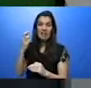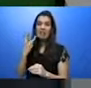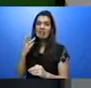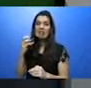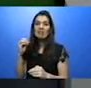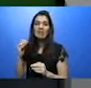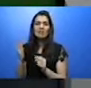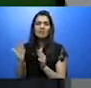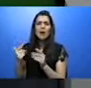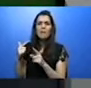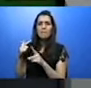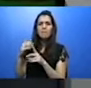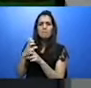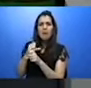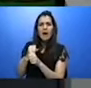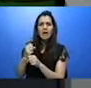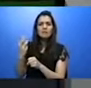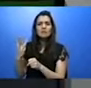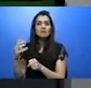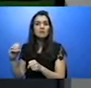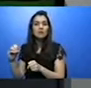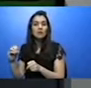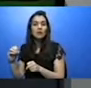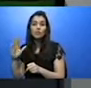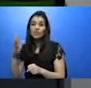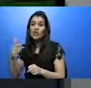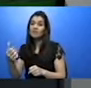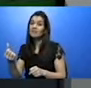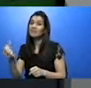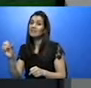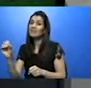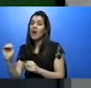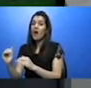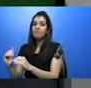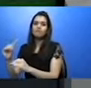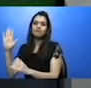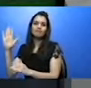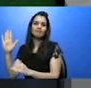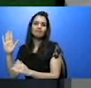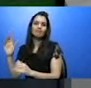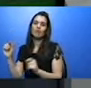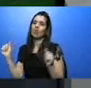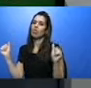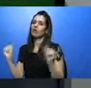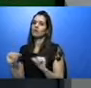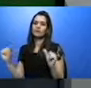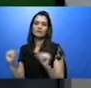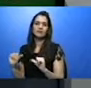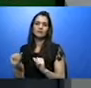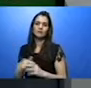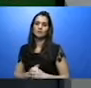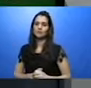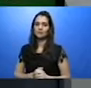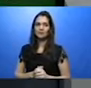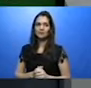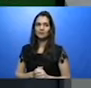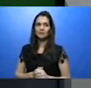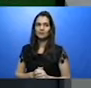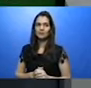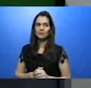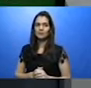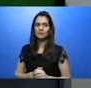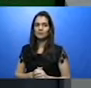30, 60, passa da capacidade dessa balança. Então, a capacidade